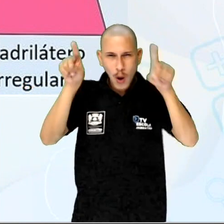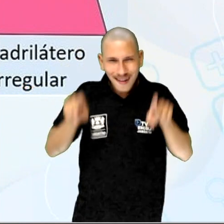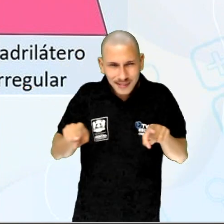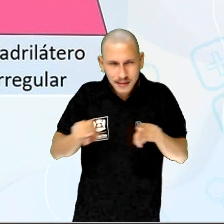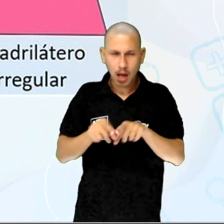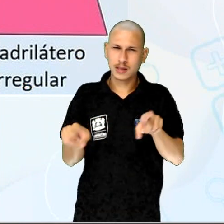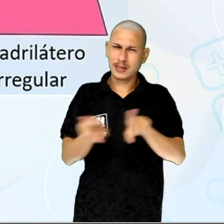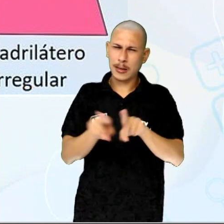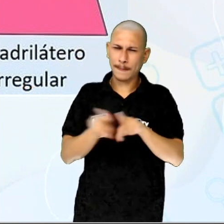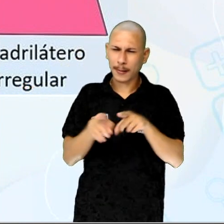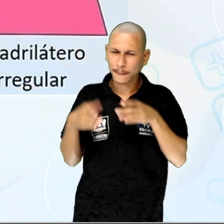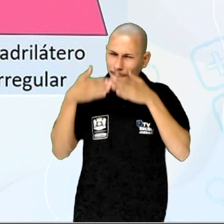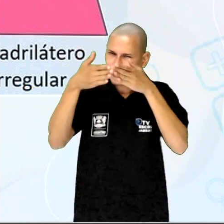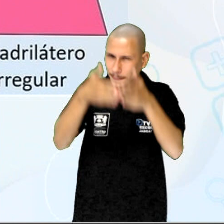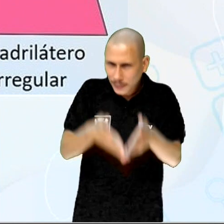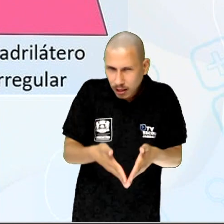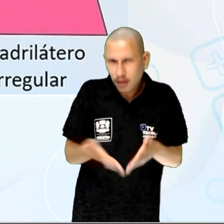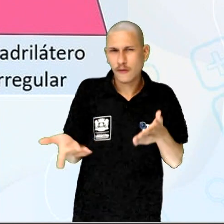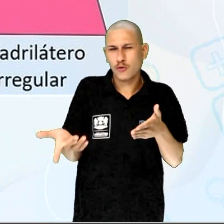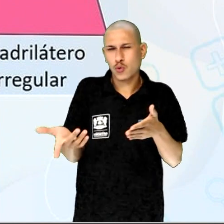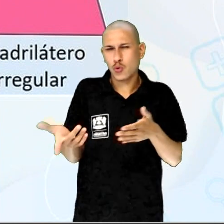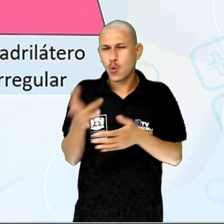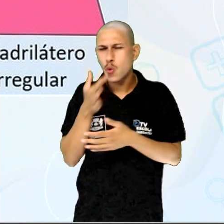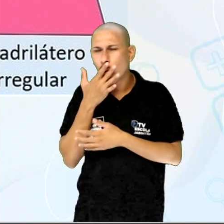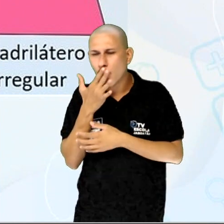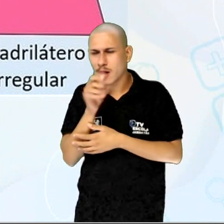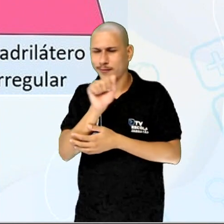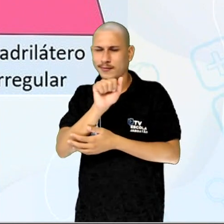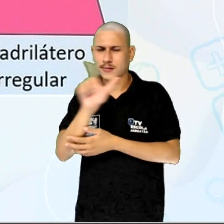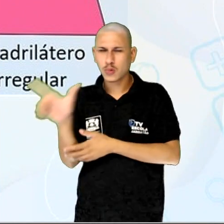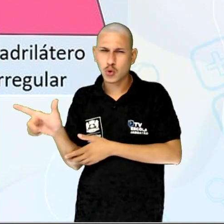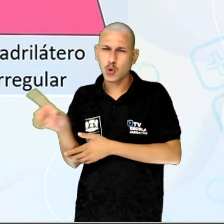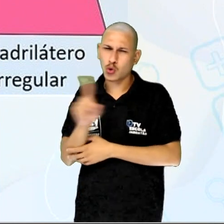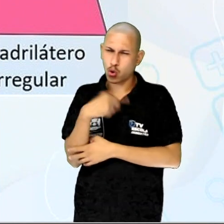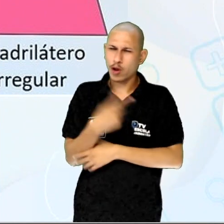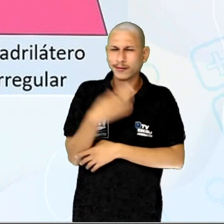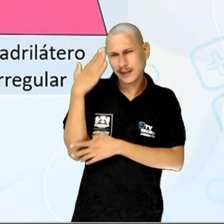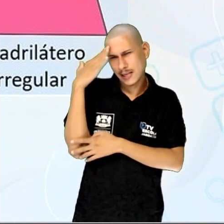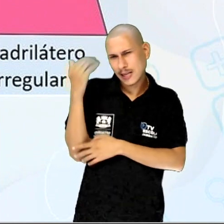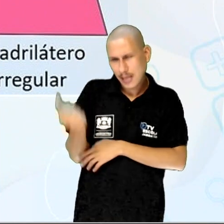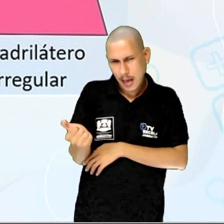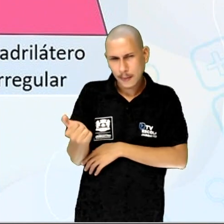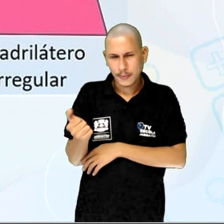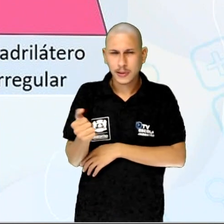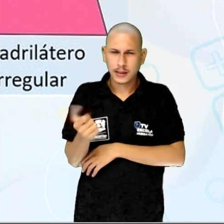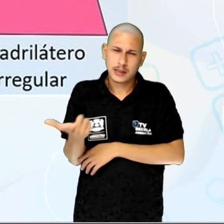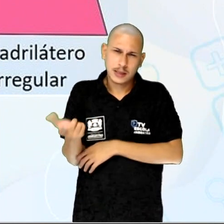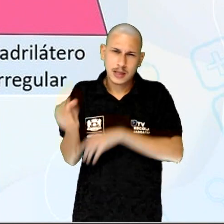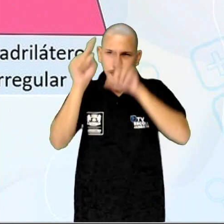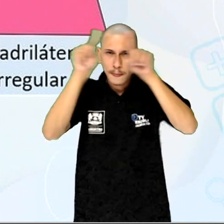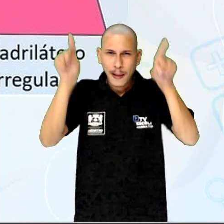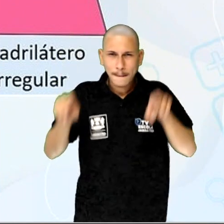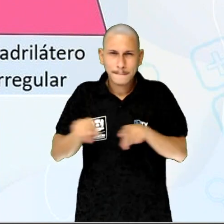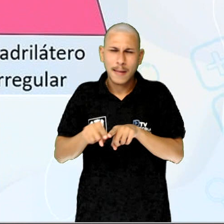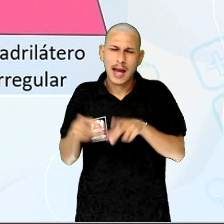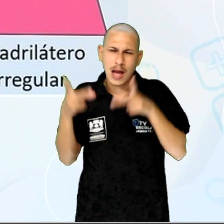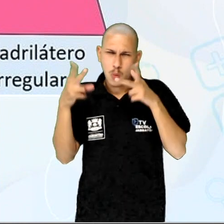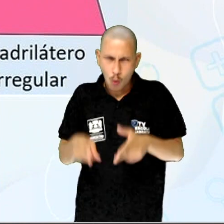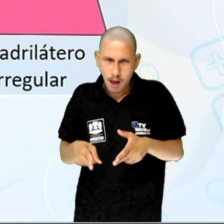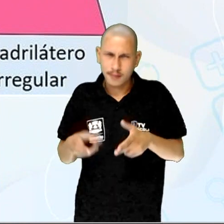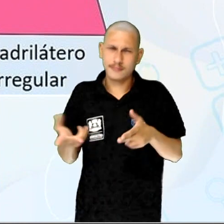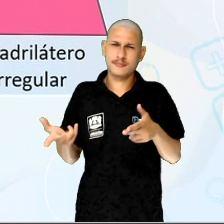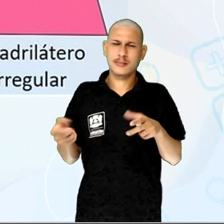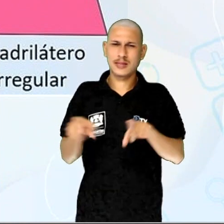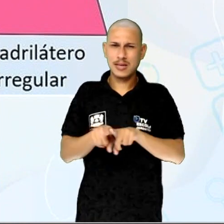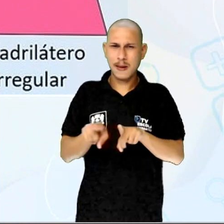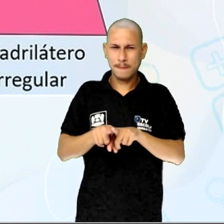paralelogramo específico, que é o que está de azul, né? Que a gente conhece muito bem, que ele possui os 4 lados e os 4 ângulos iguais, além de ter os 2 pares de